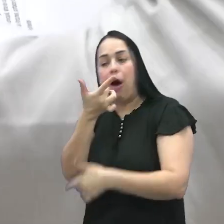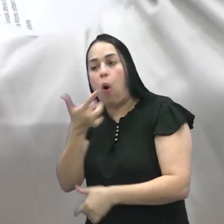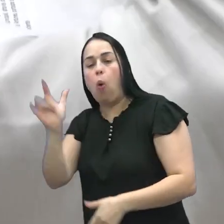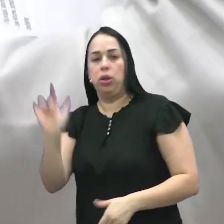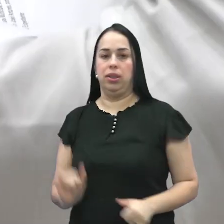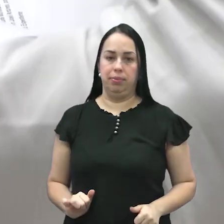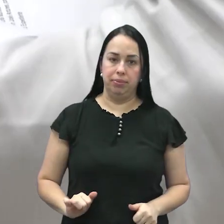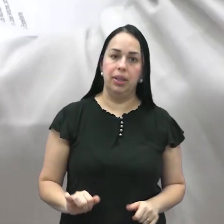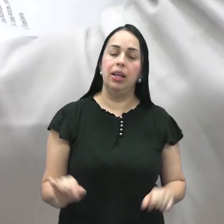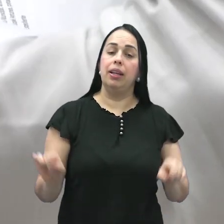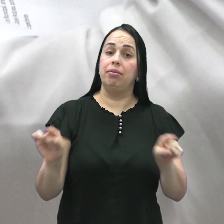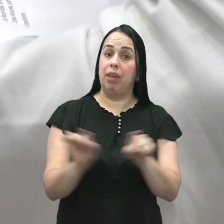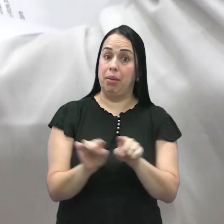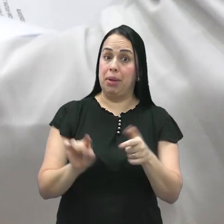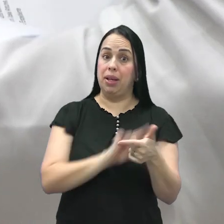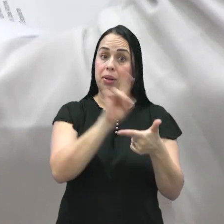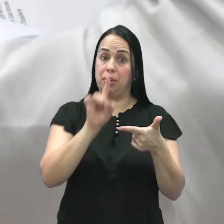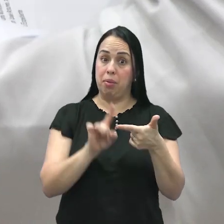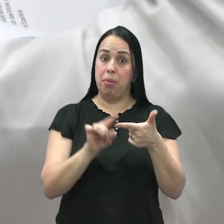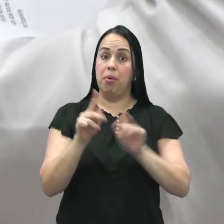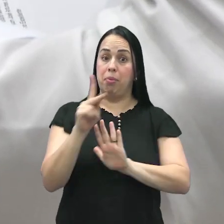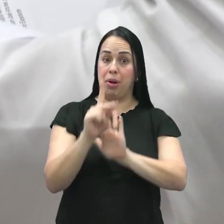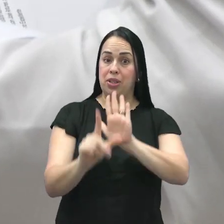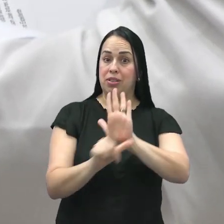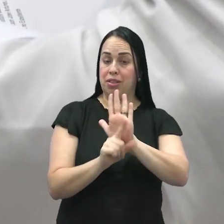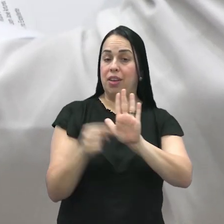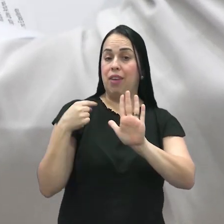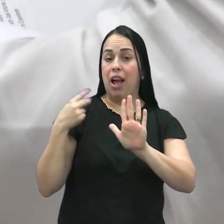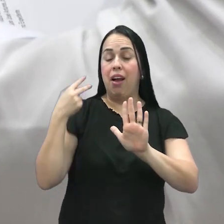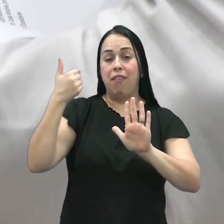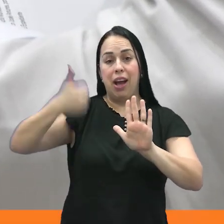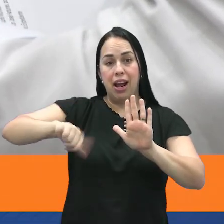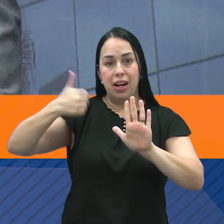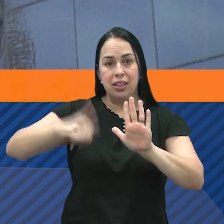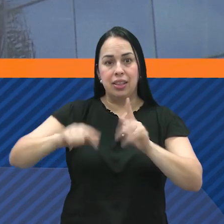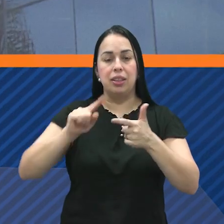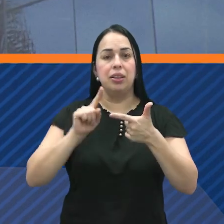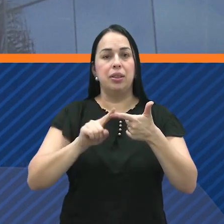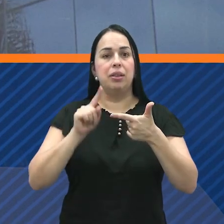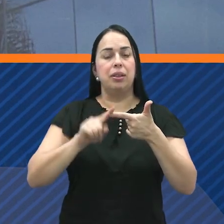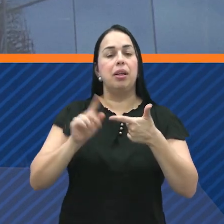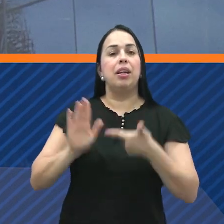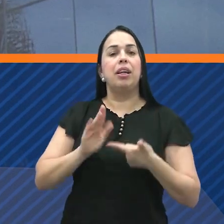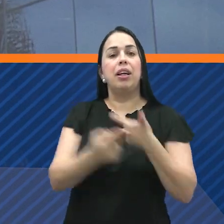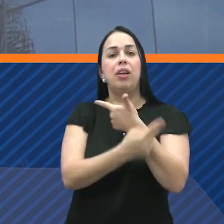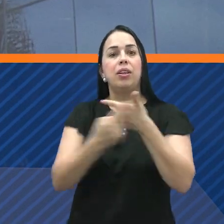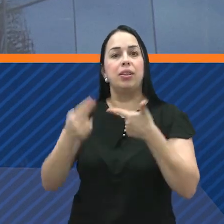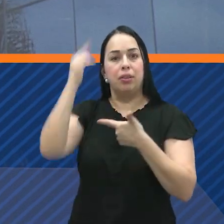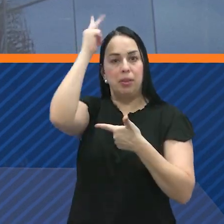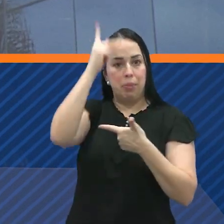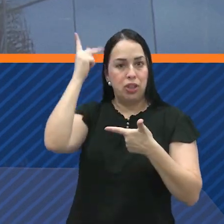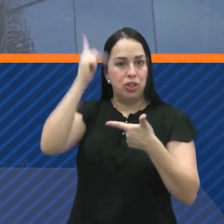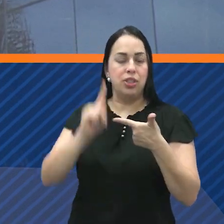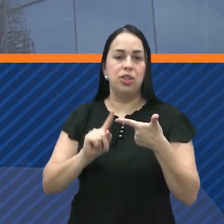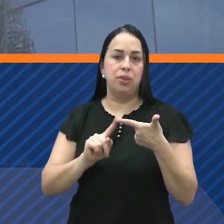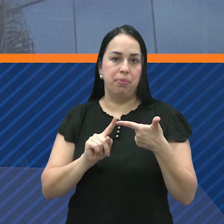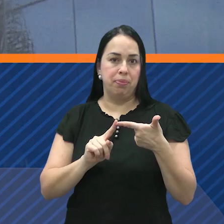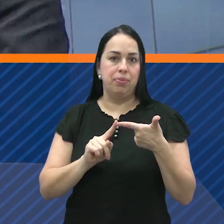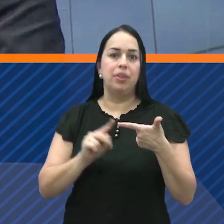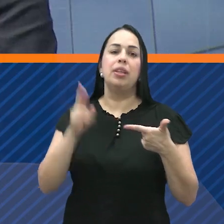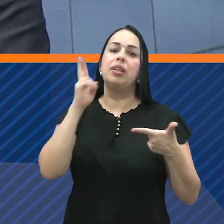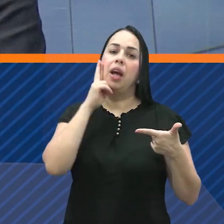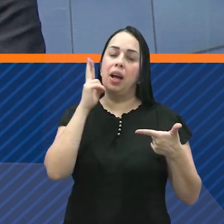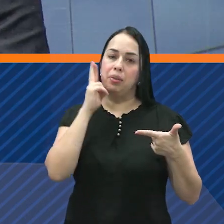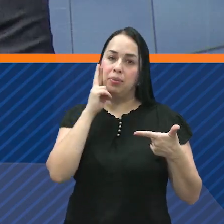fins. Ainda segue para apreciação dos parlamentares o projeto apresentado pelos vereadores Fernando